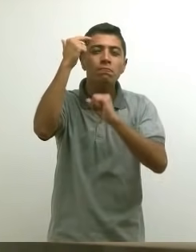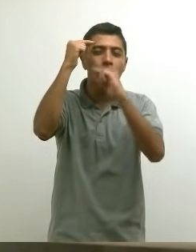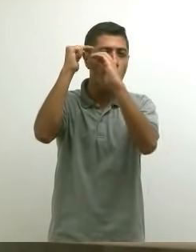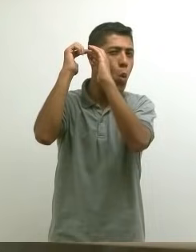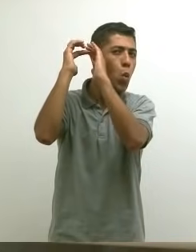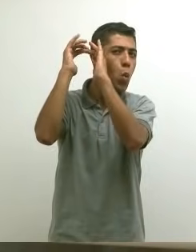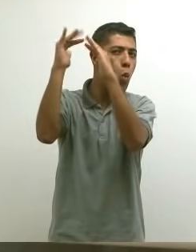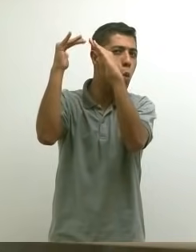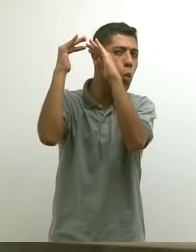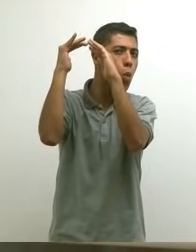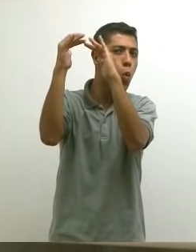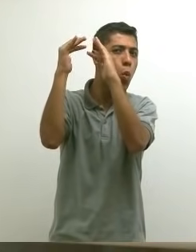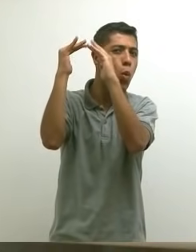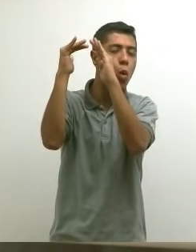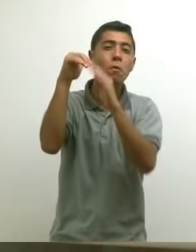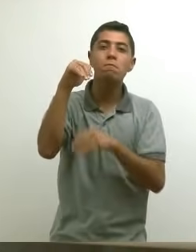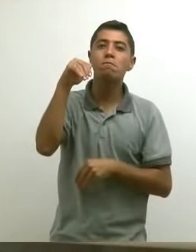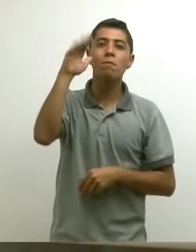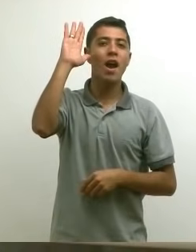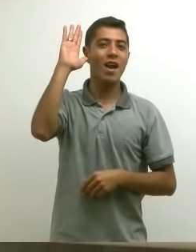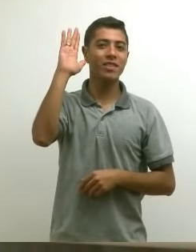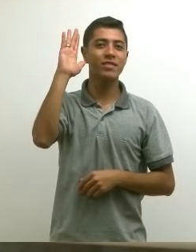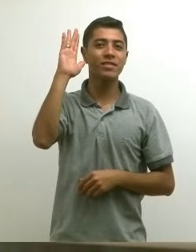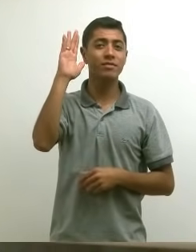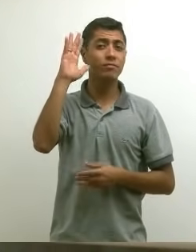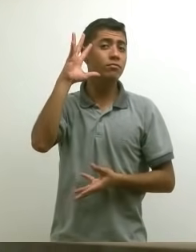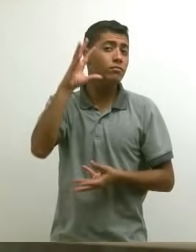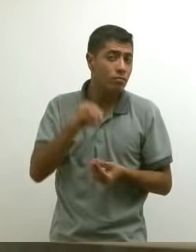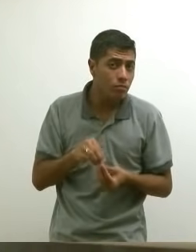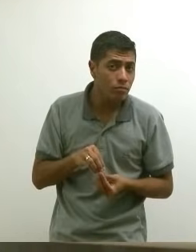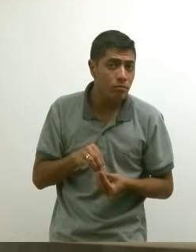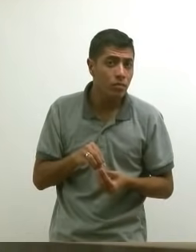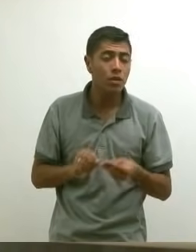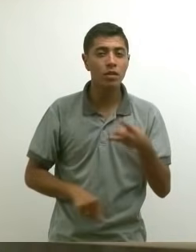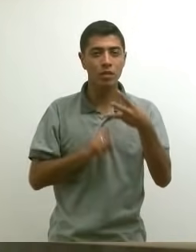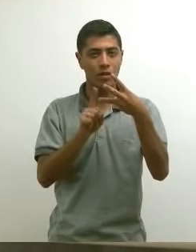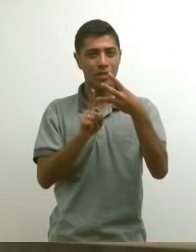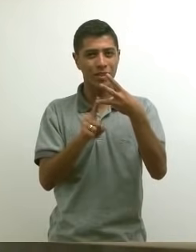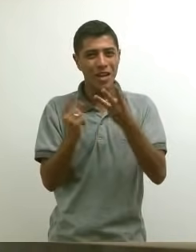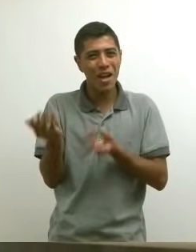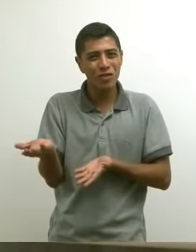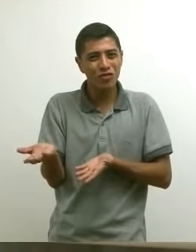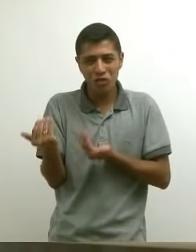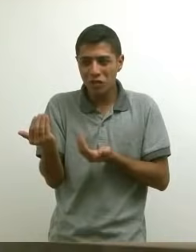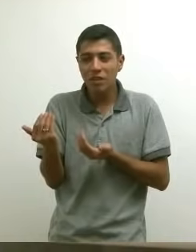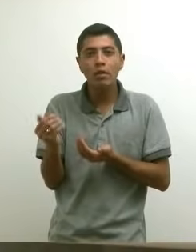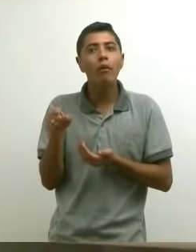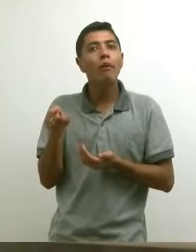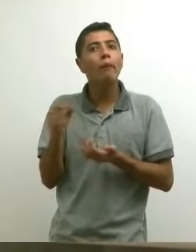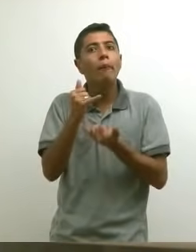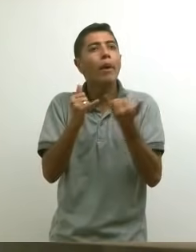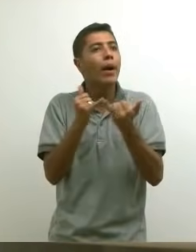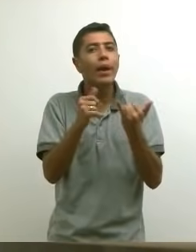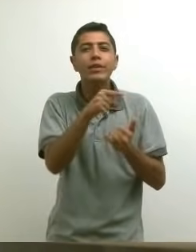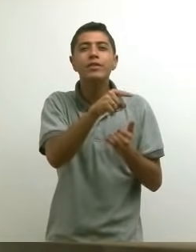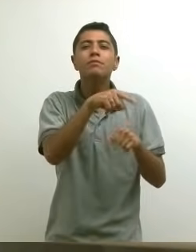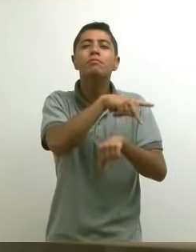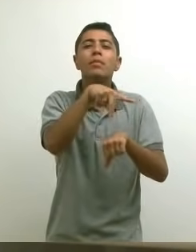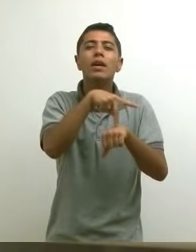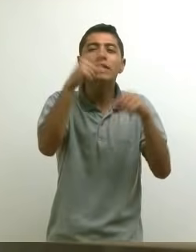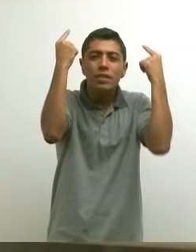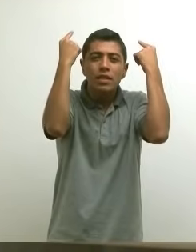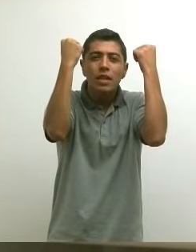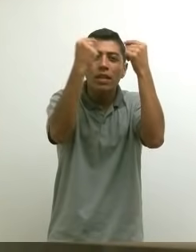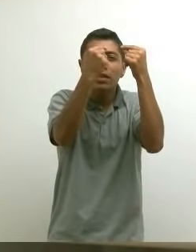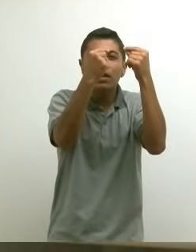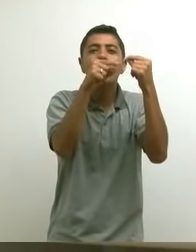adolescente ele é muito parecido com a meta dos gregos os gregos da escola de aristóteles espere